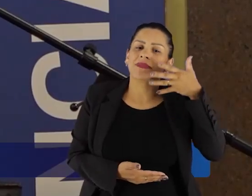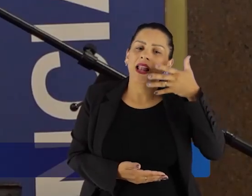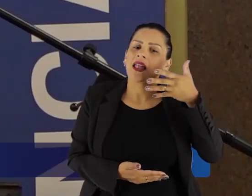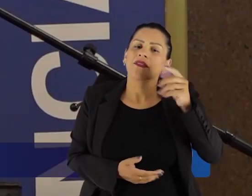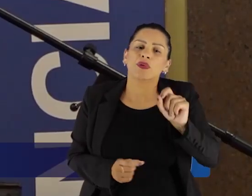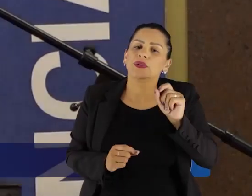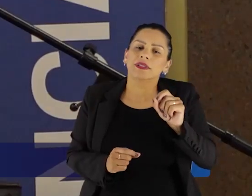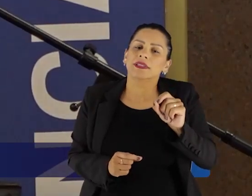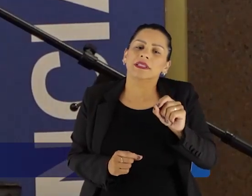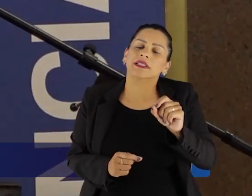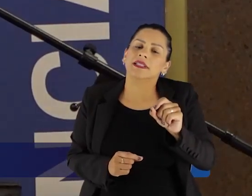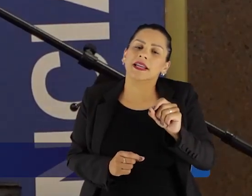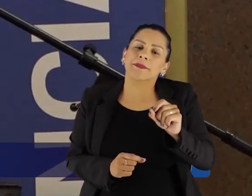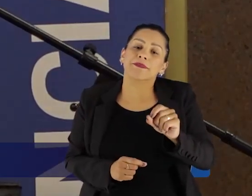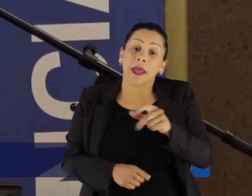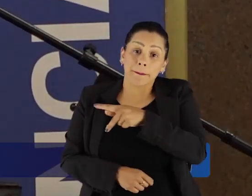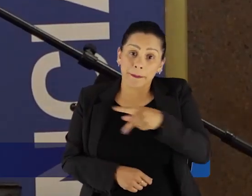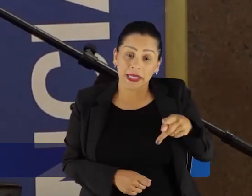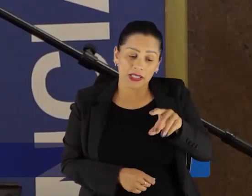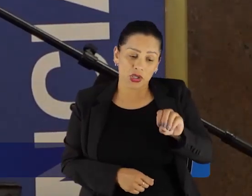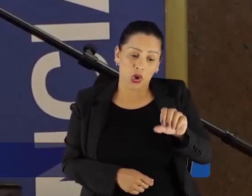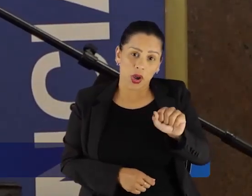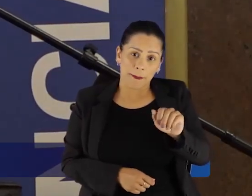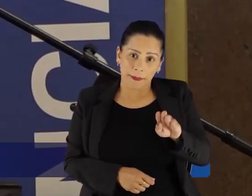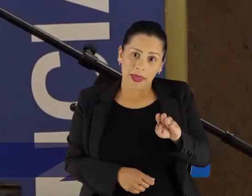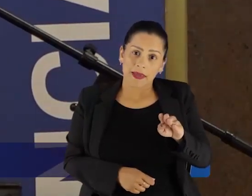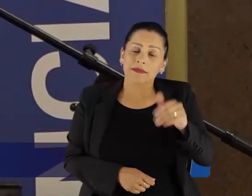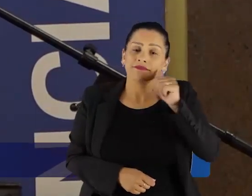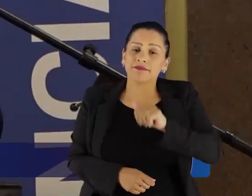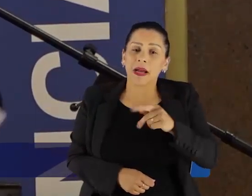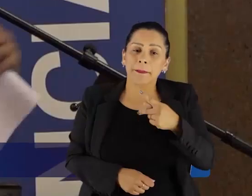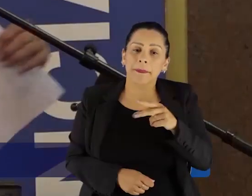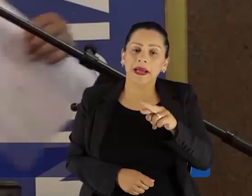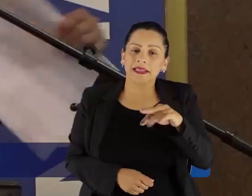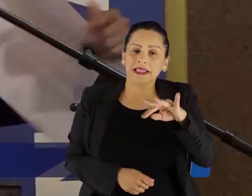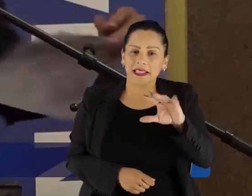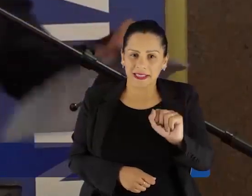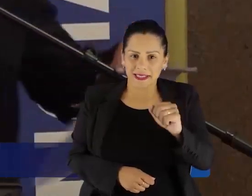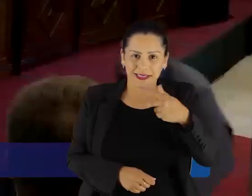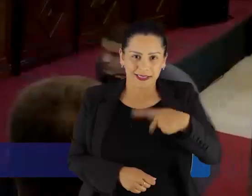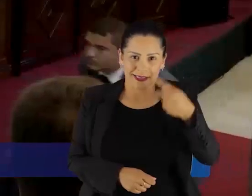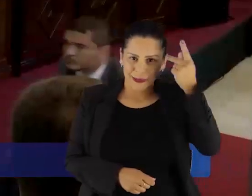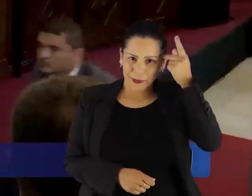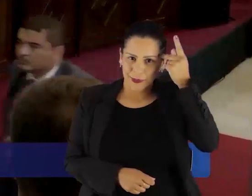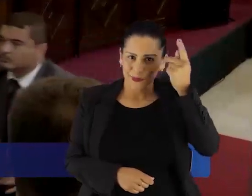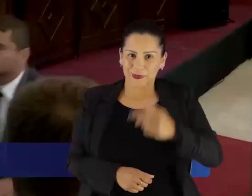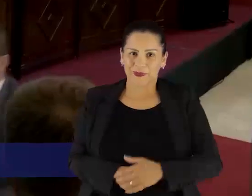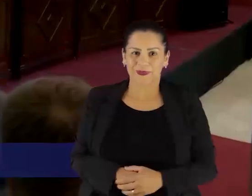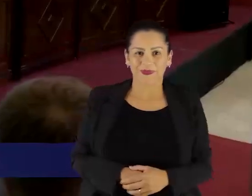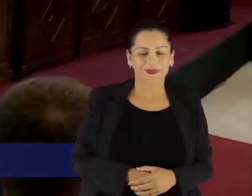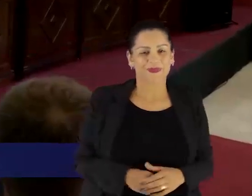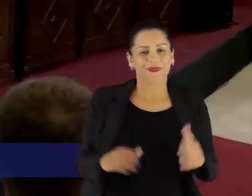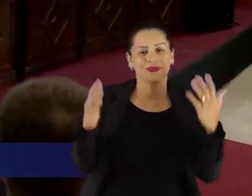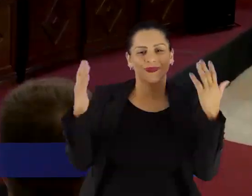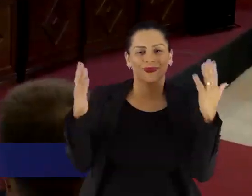Patrícia vanzolini presidente da Ordem dos Advogados do Brasil seção São Paulo